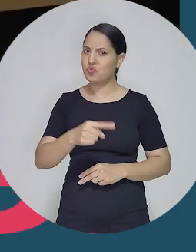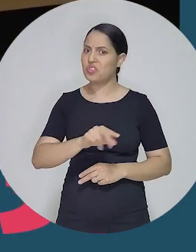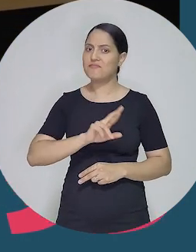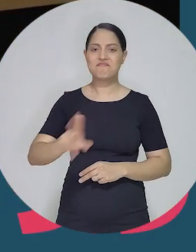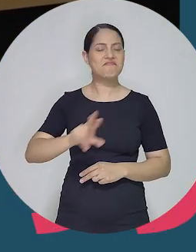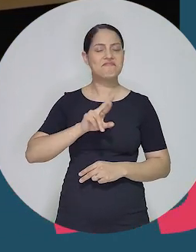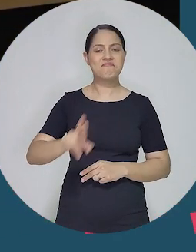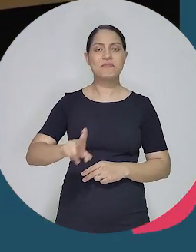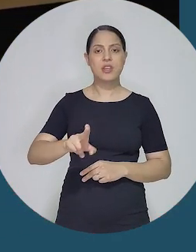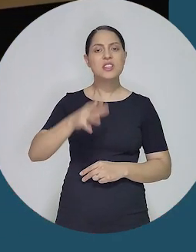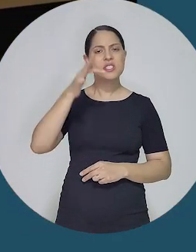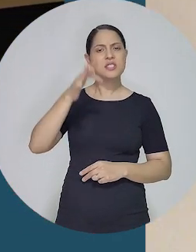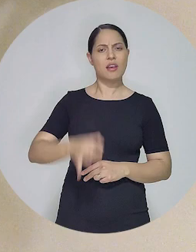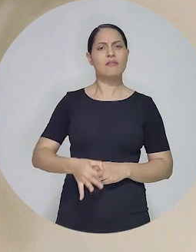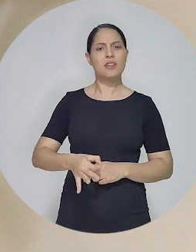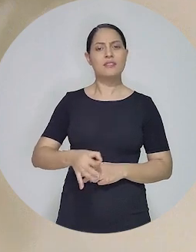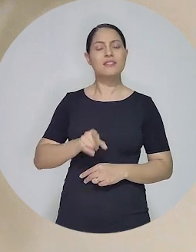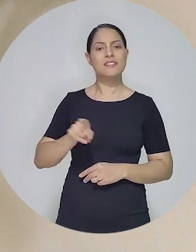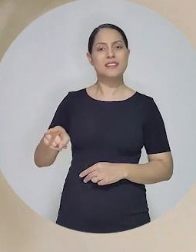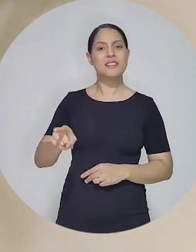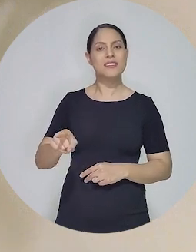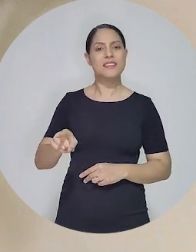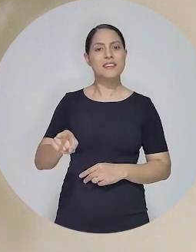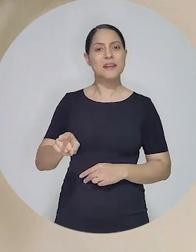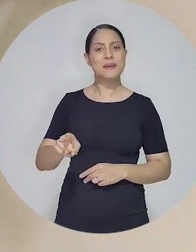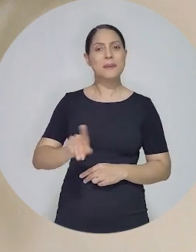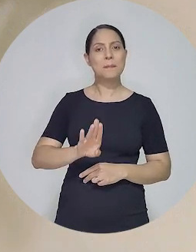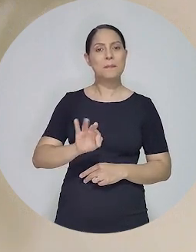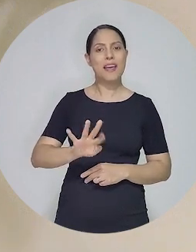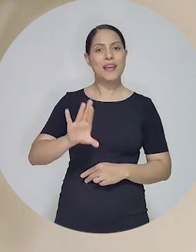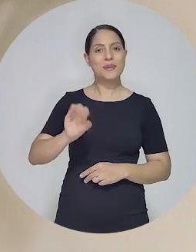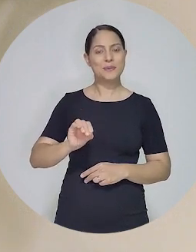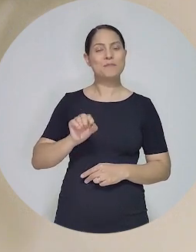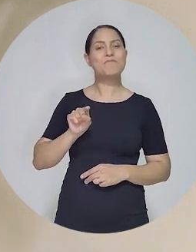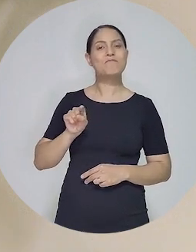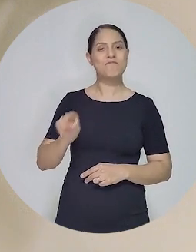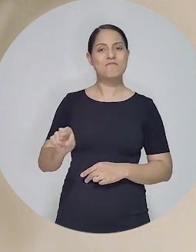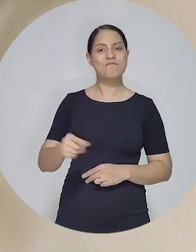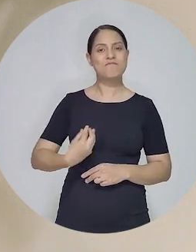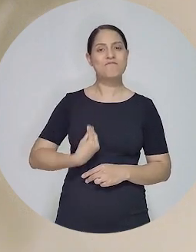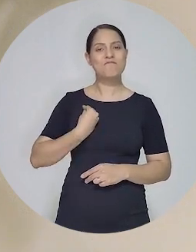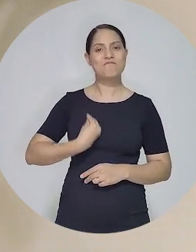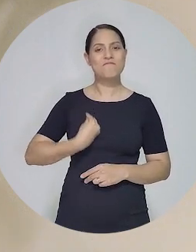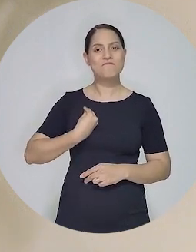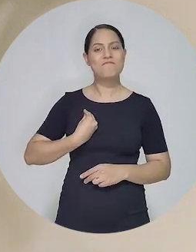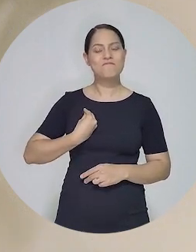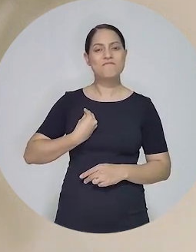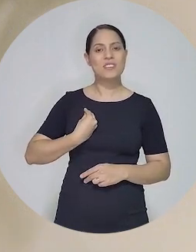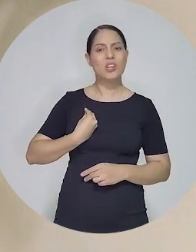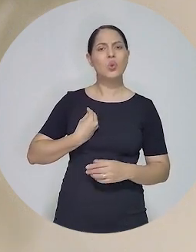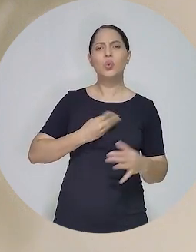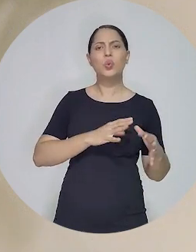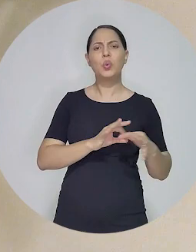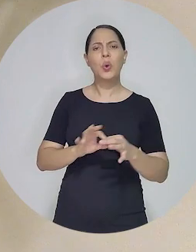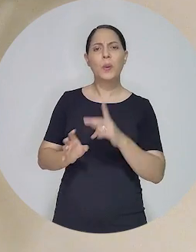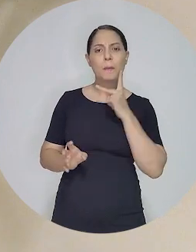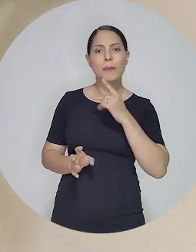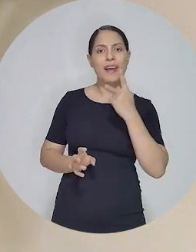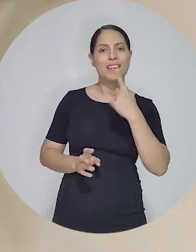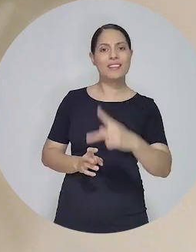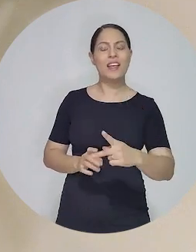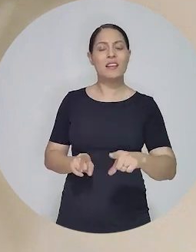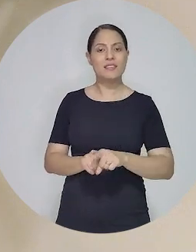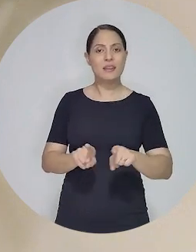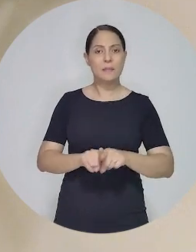tenho dúvidas de que esse ideário do Alberto Simonetti Cabral Filho ainda vive, né? Ainda vive